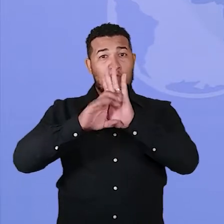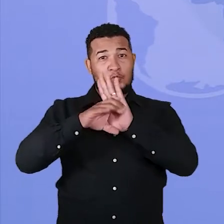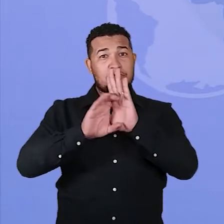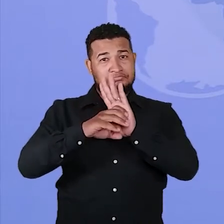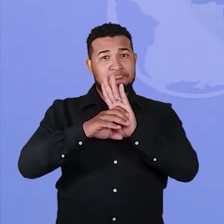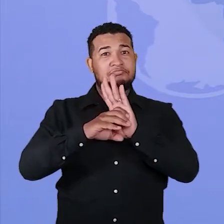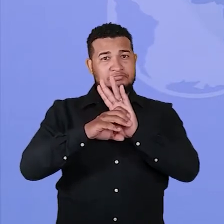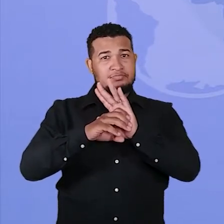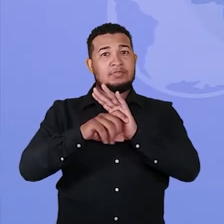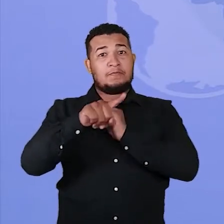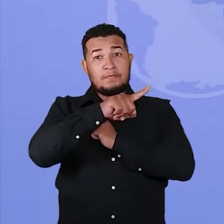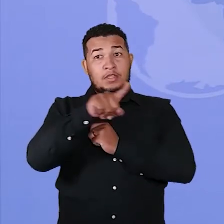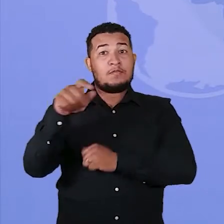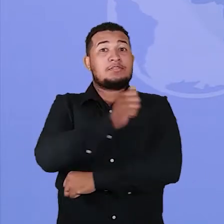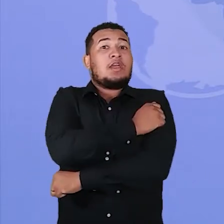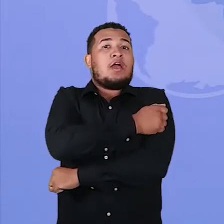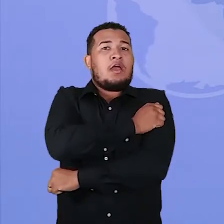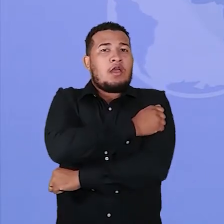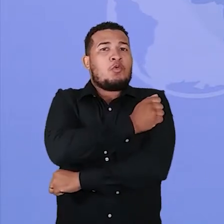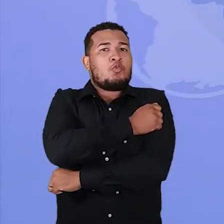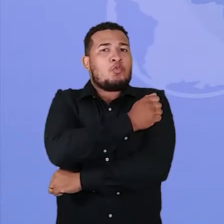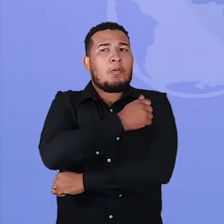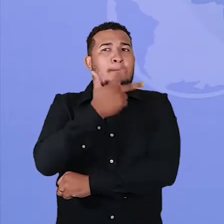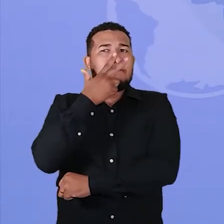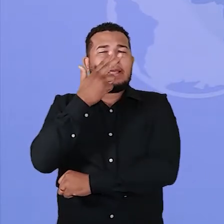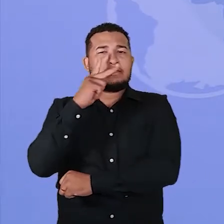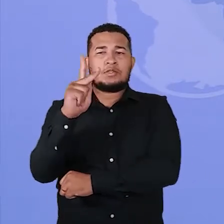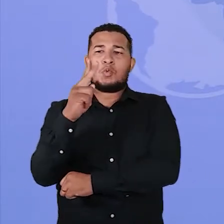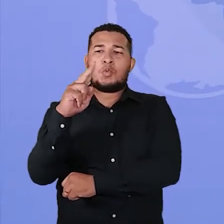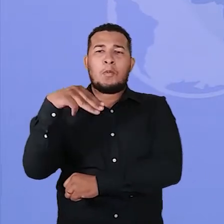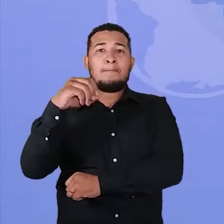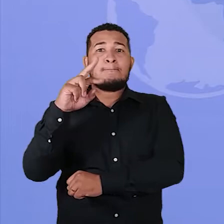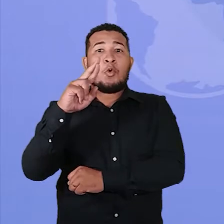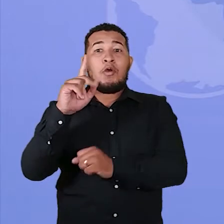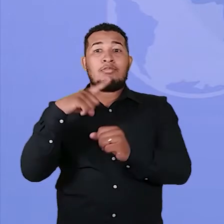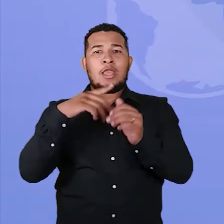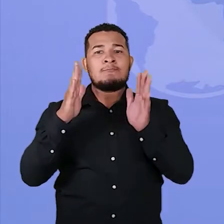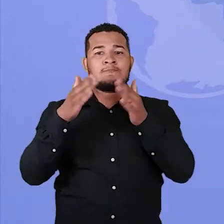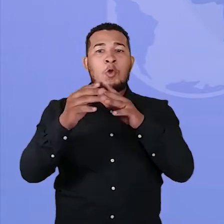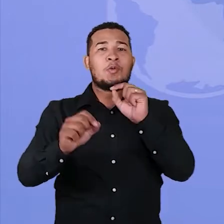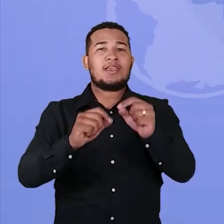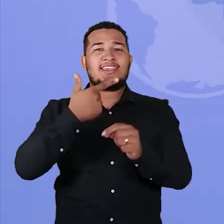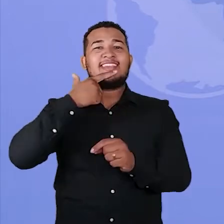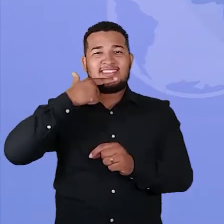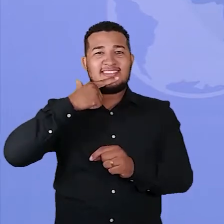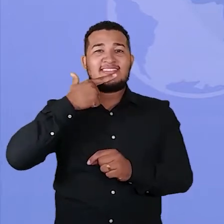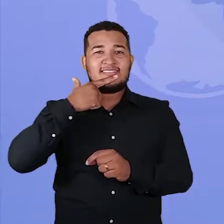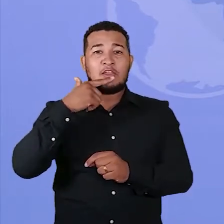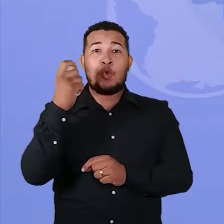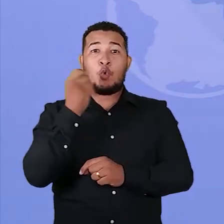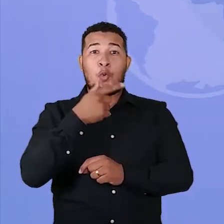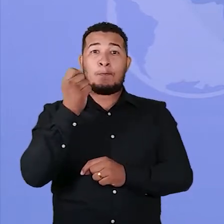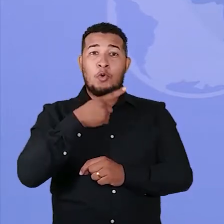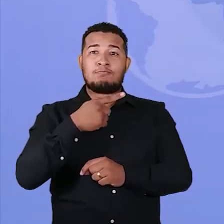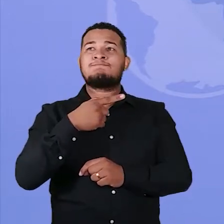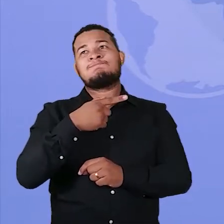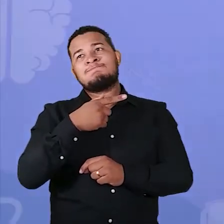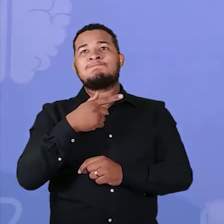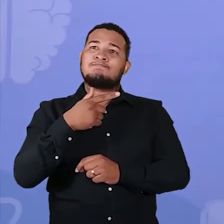o conceito que os alunos têm de humor está muito limitado a riso apenas. Como